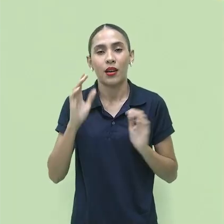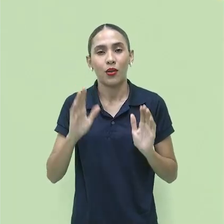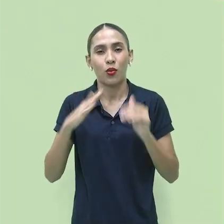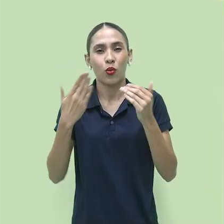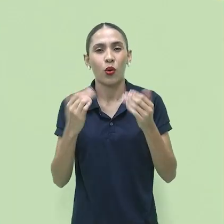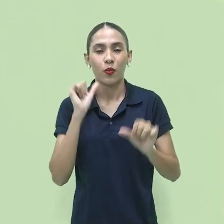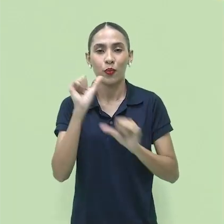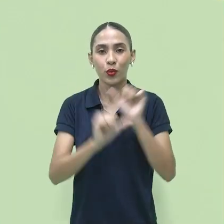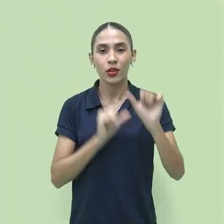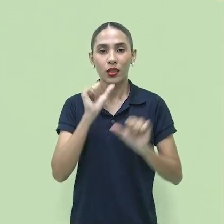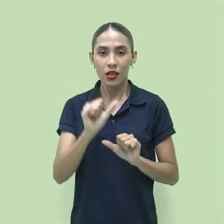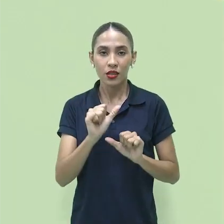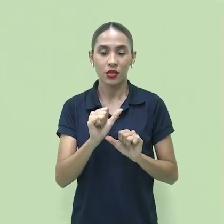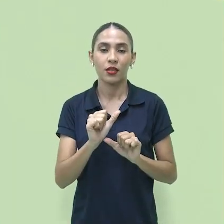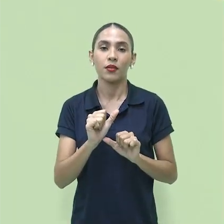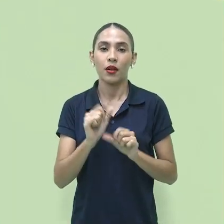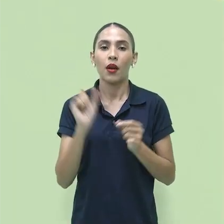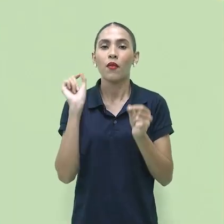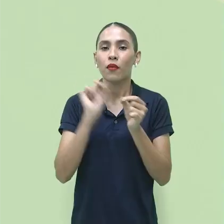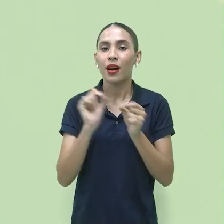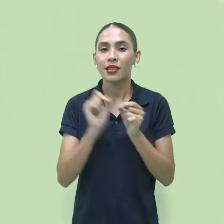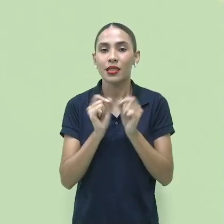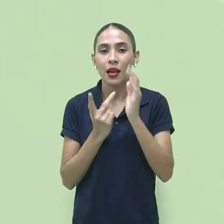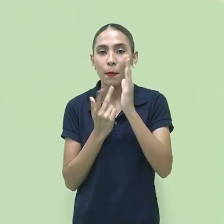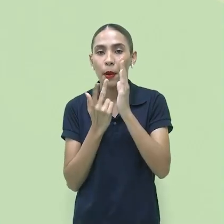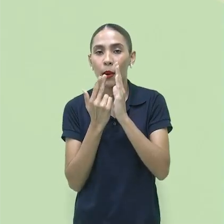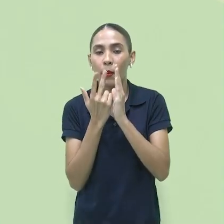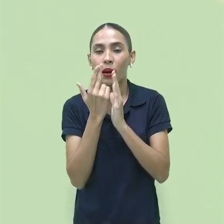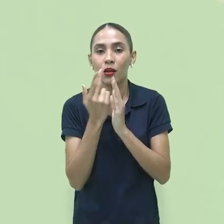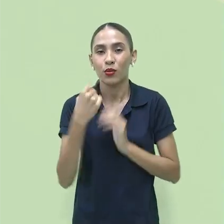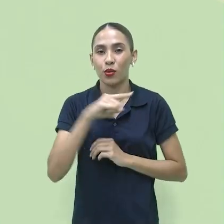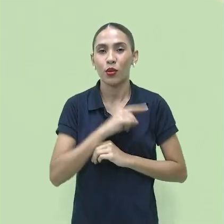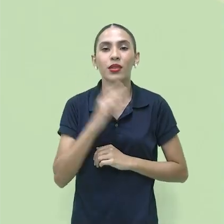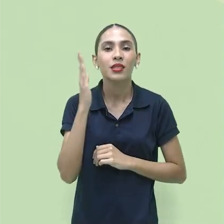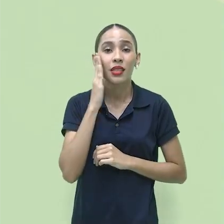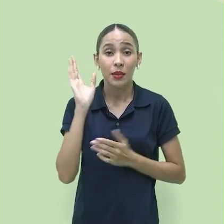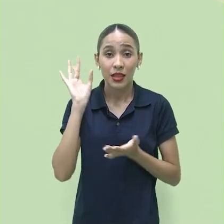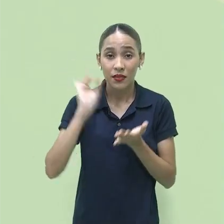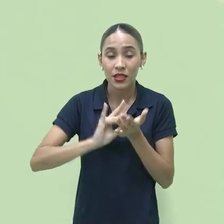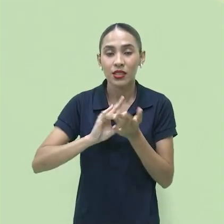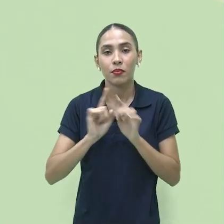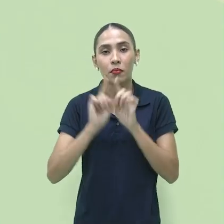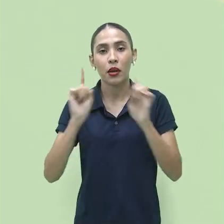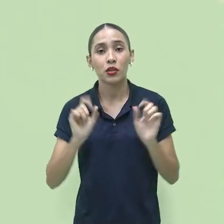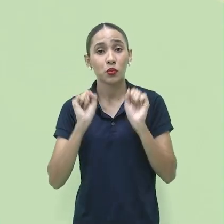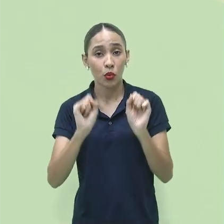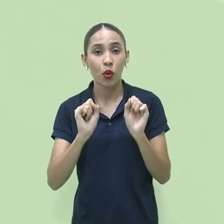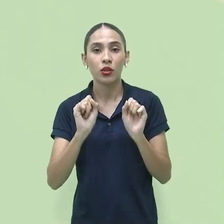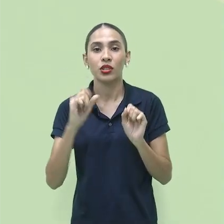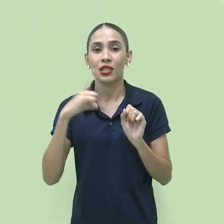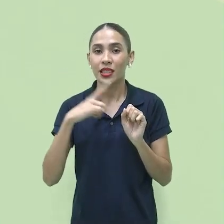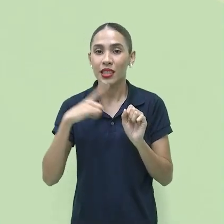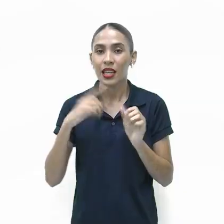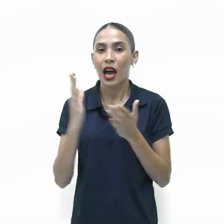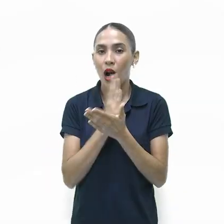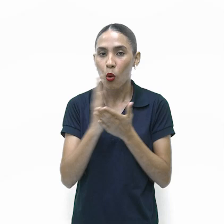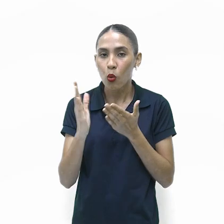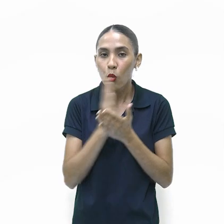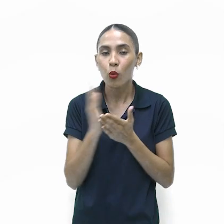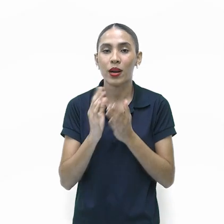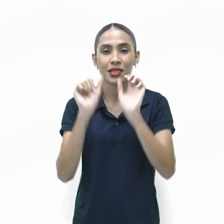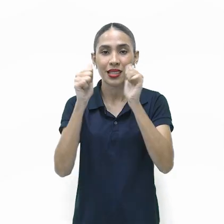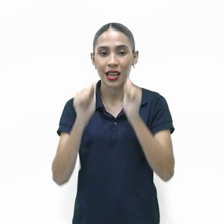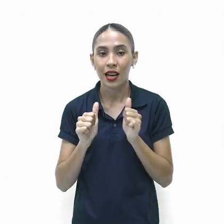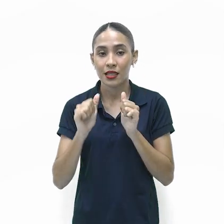essas mudanças, para realizar essa cirurgia, que a gente já sabe que ela é definitiva, mas que pode reverter. Vamos observar as